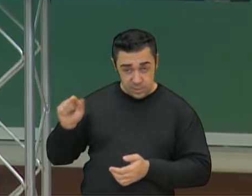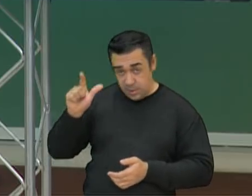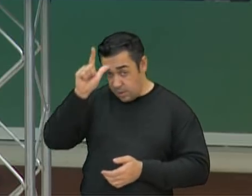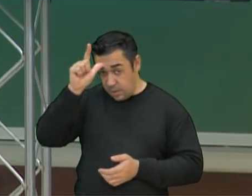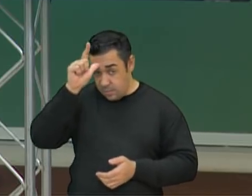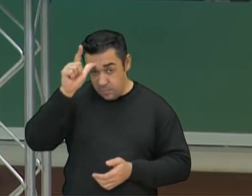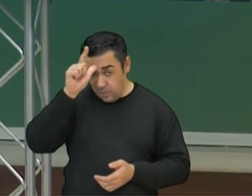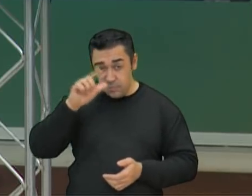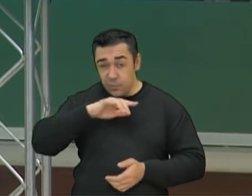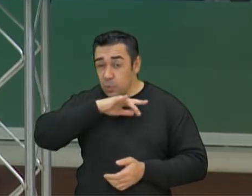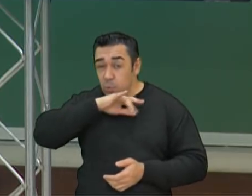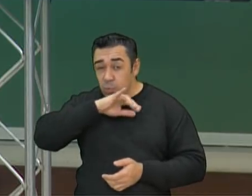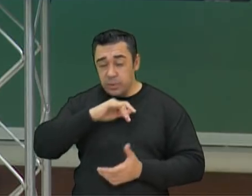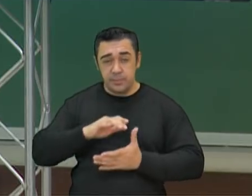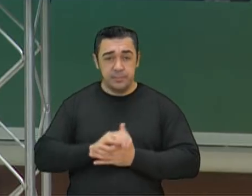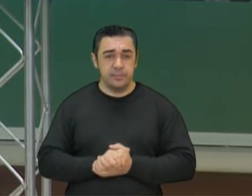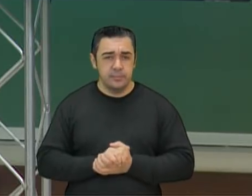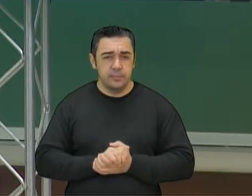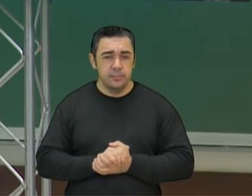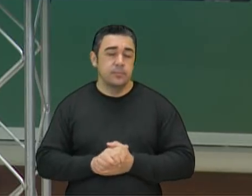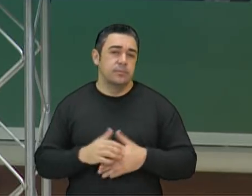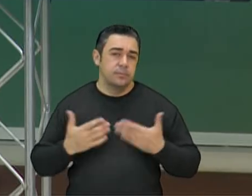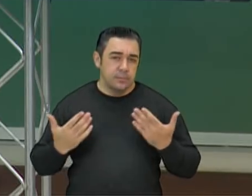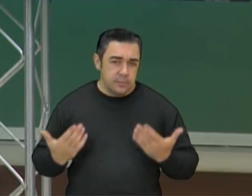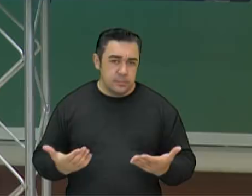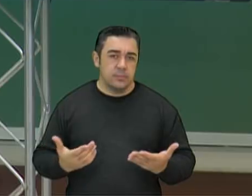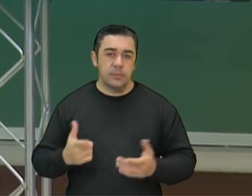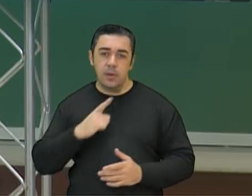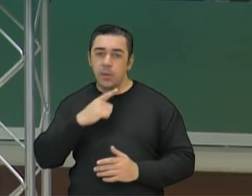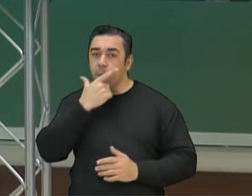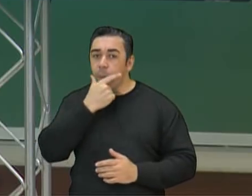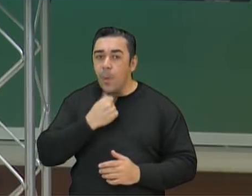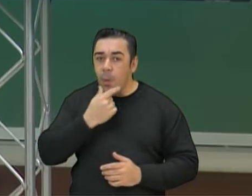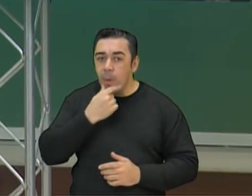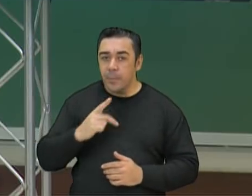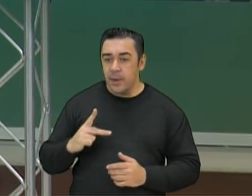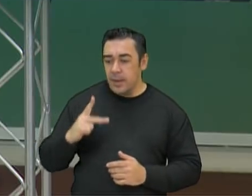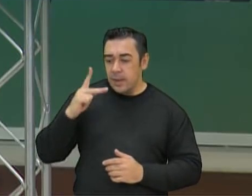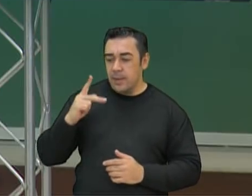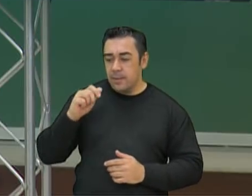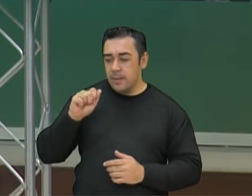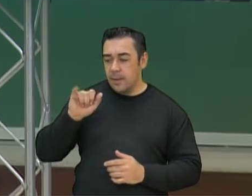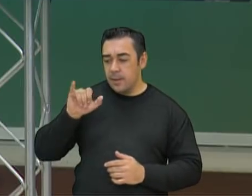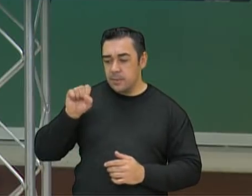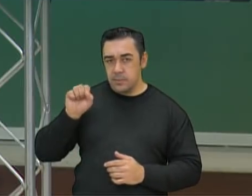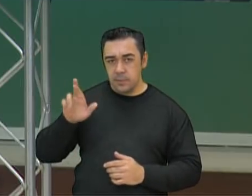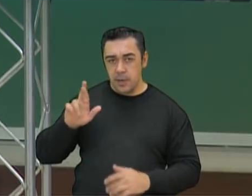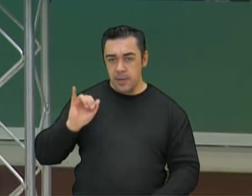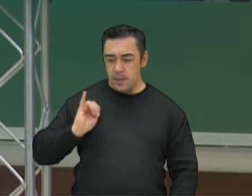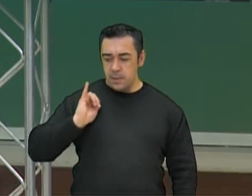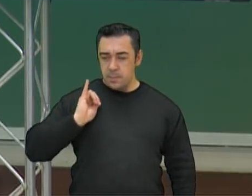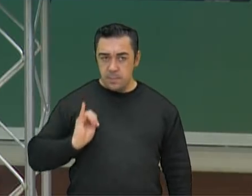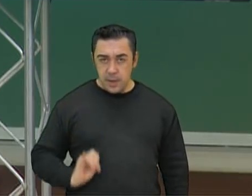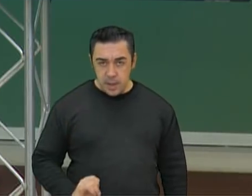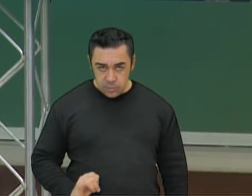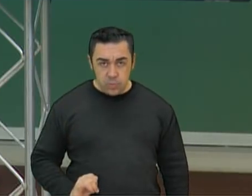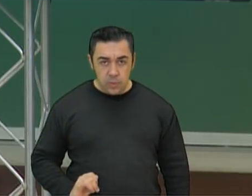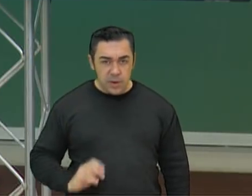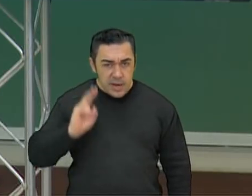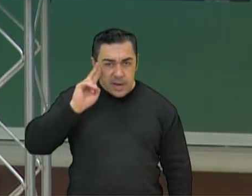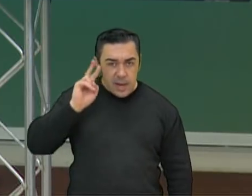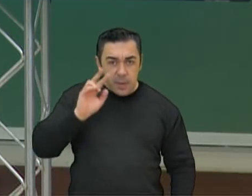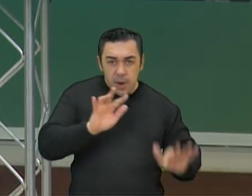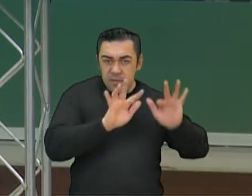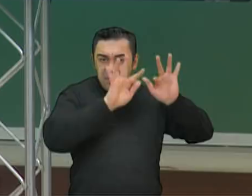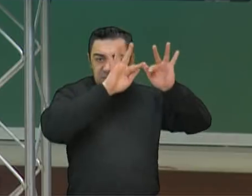muito ruim. Com a saída do Kaiser, do imperador Guilherme II, lembra, no finalzinho da Primeira